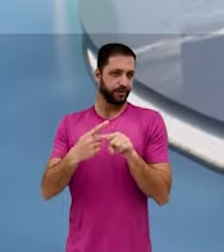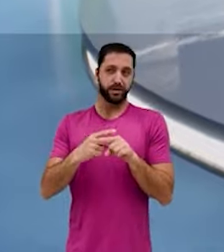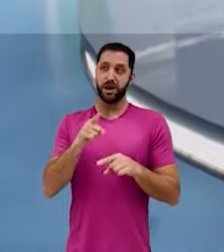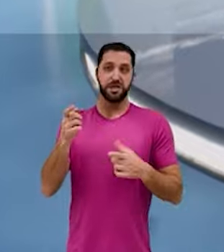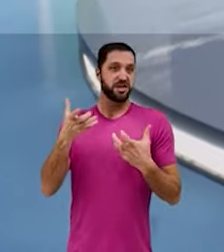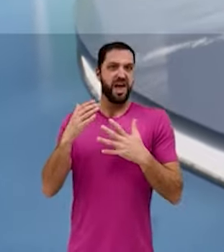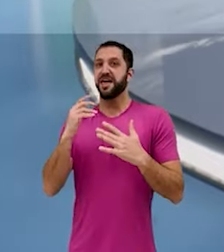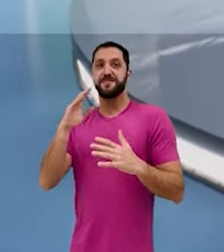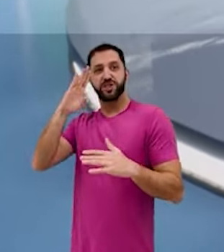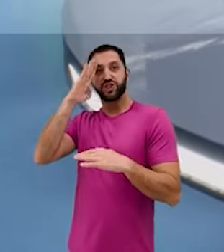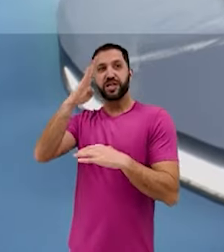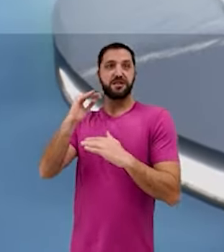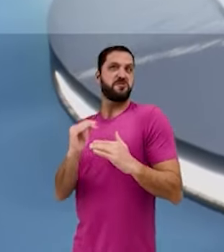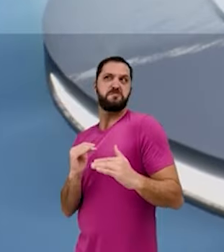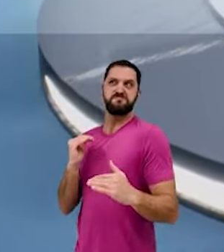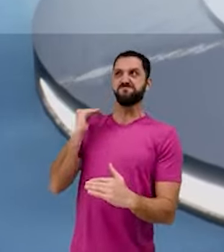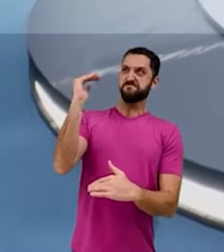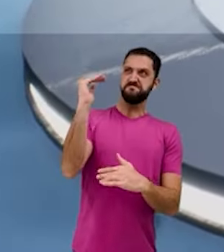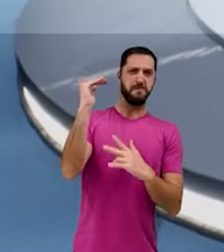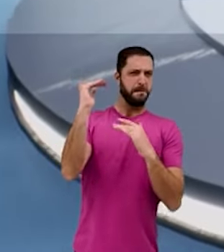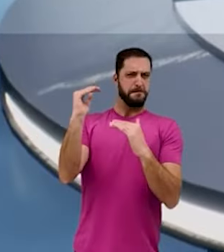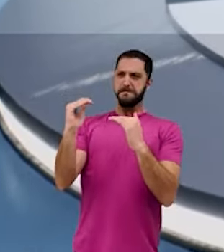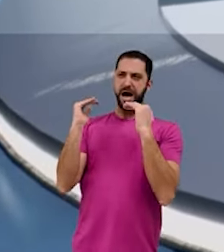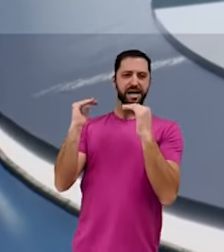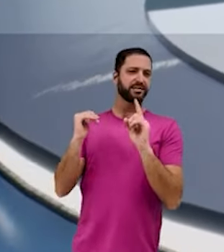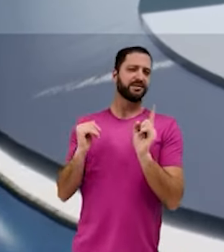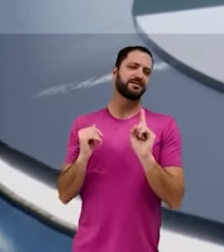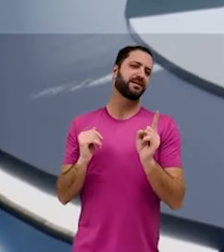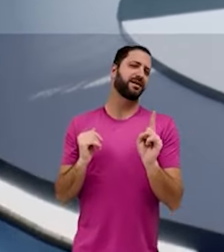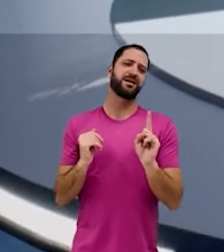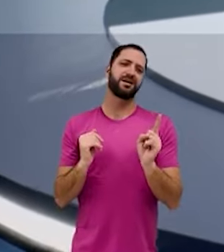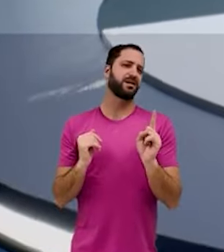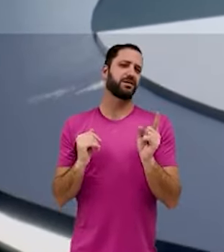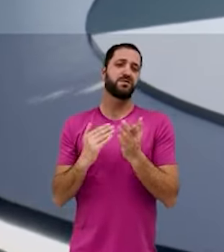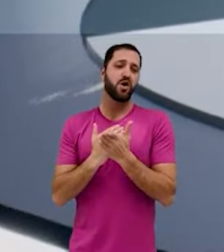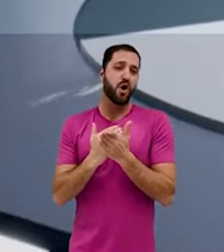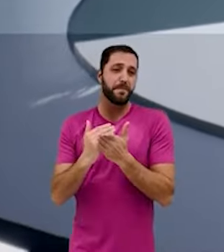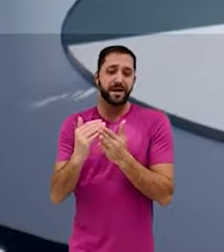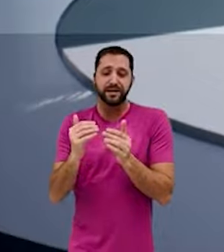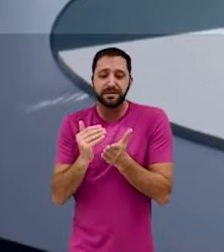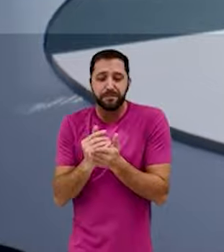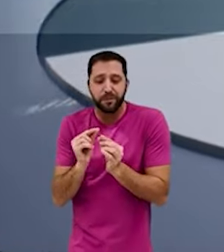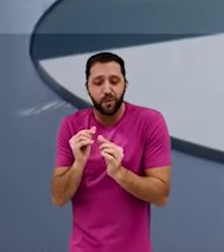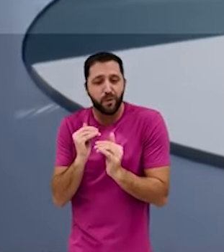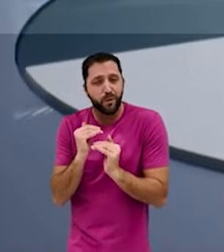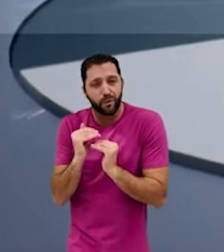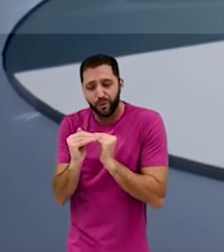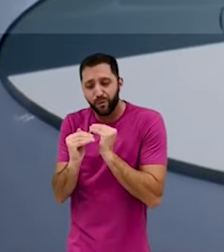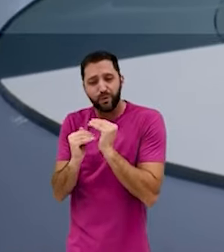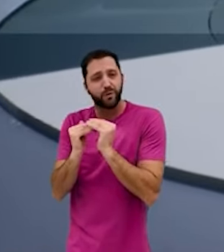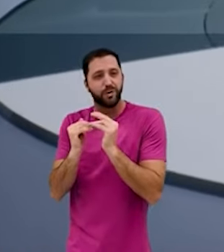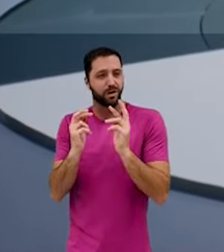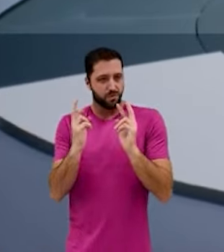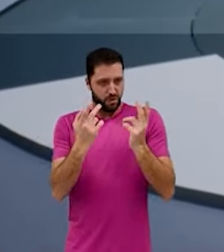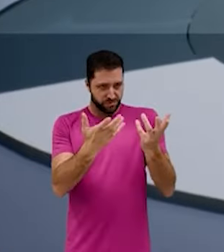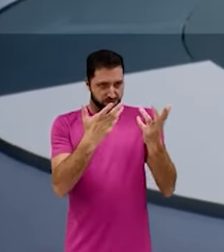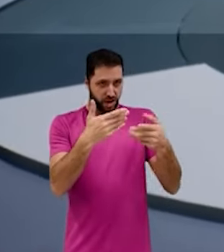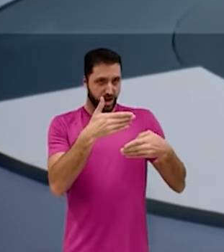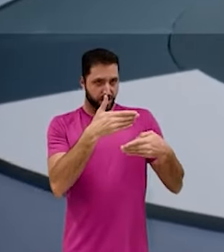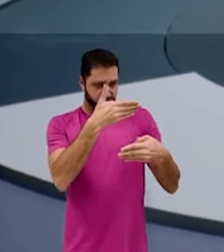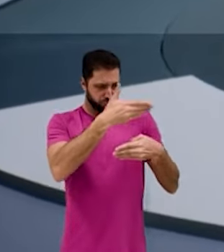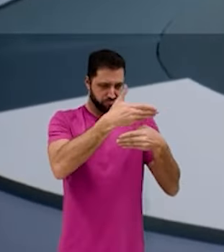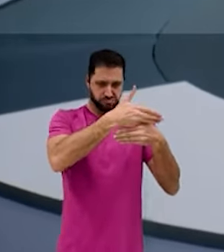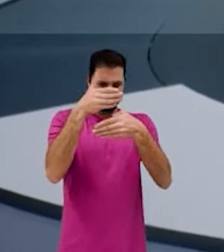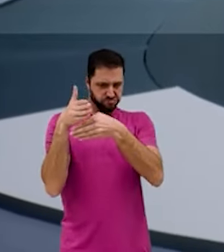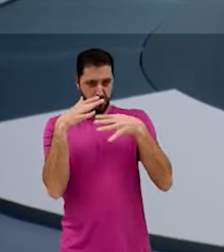querem algo, o topo. Ela já pensa no topo, mas ela esquece que, por exemplo... A gente esquece que para construir um império,